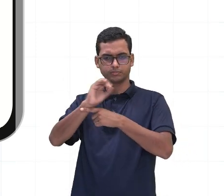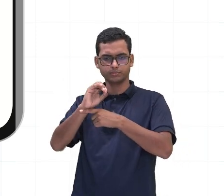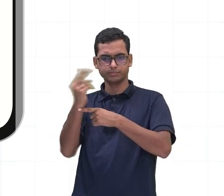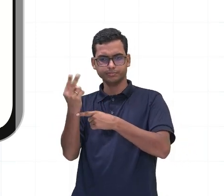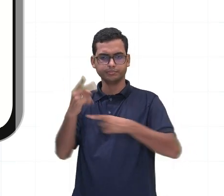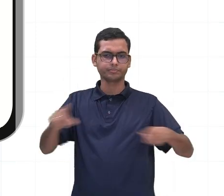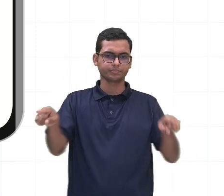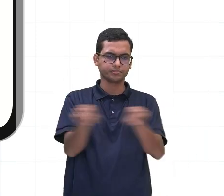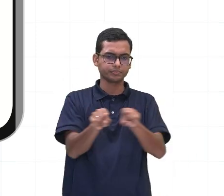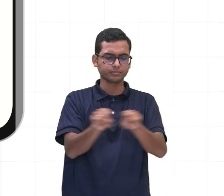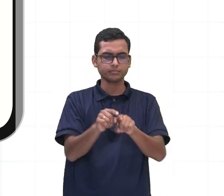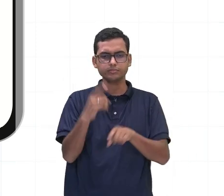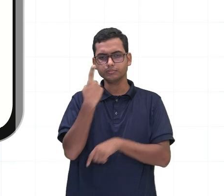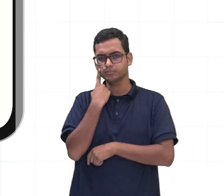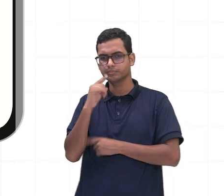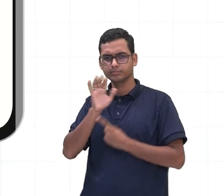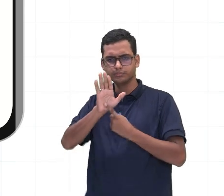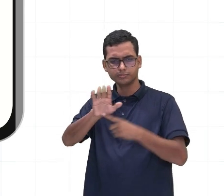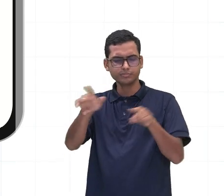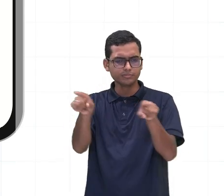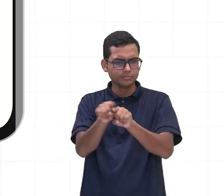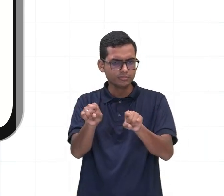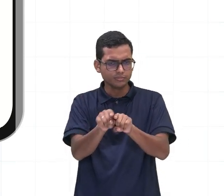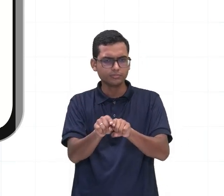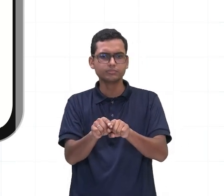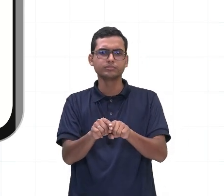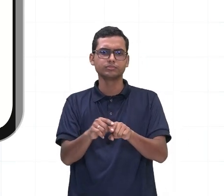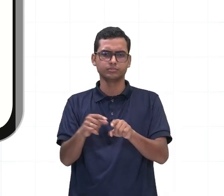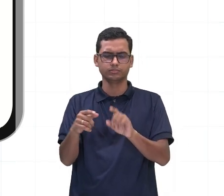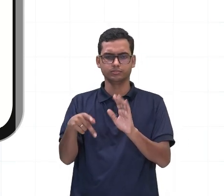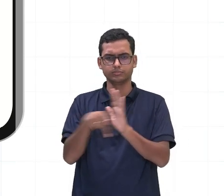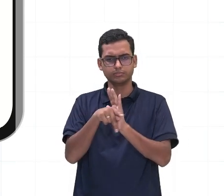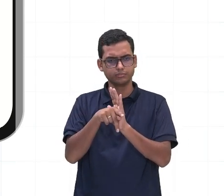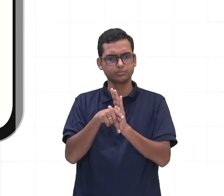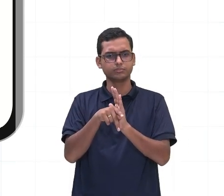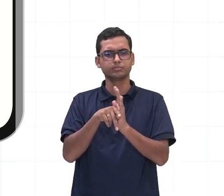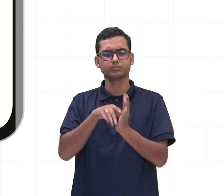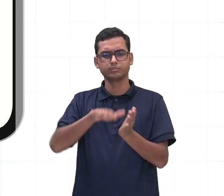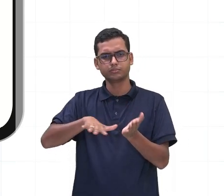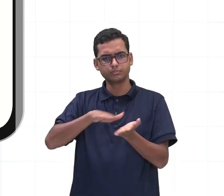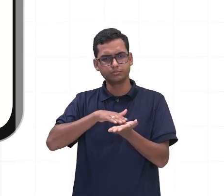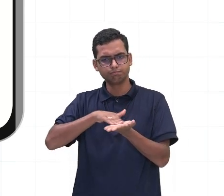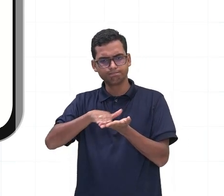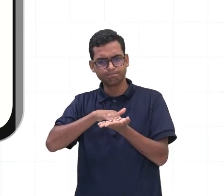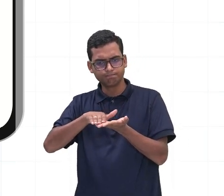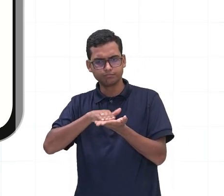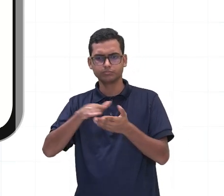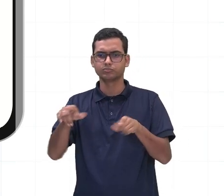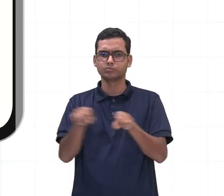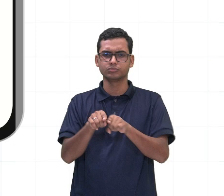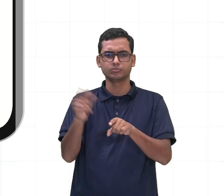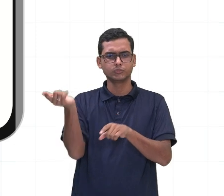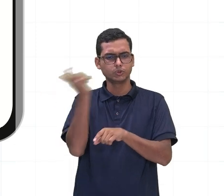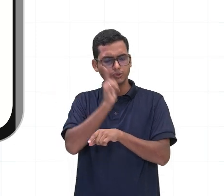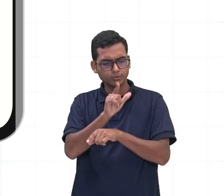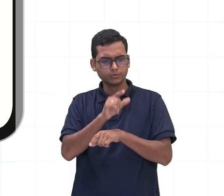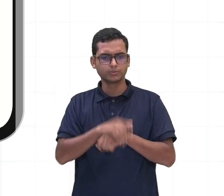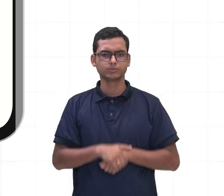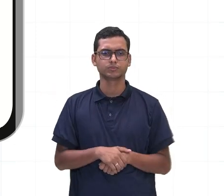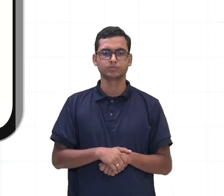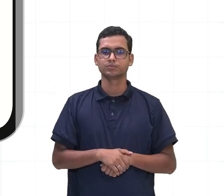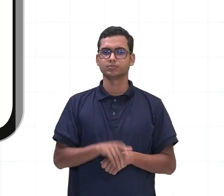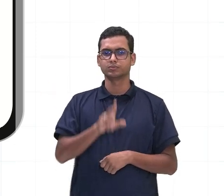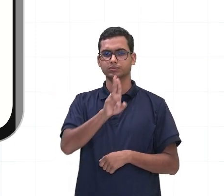tecido epitelial, e o deslizamento entre superfícies, que é o mesotélio de serosas. Né? Então, esse nome